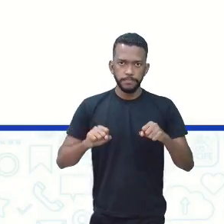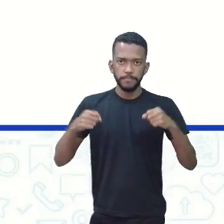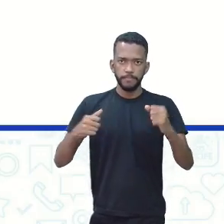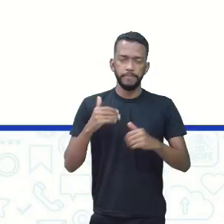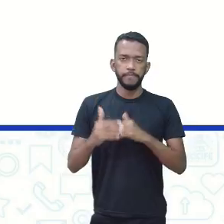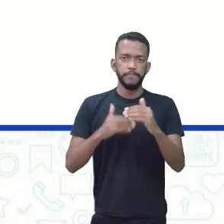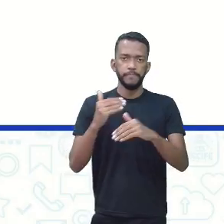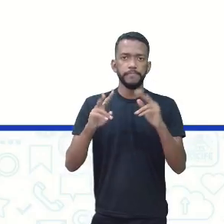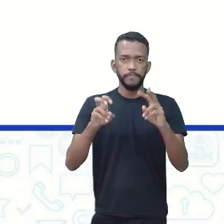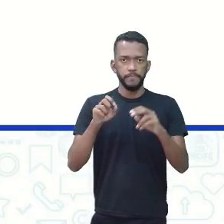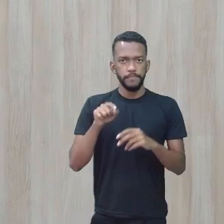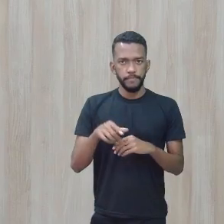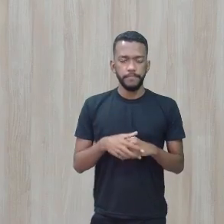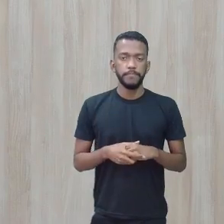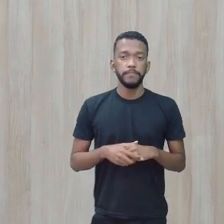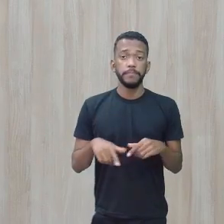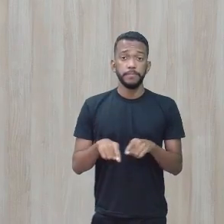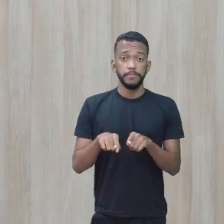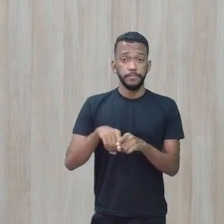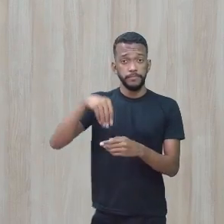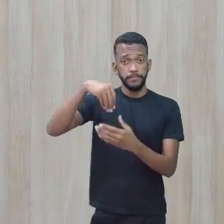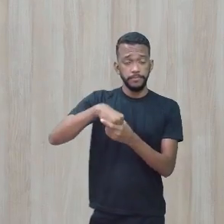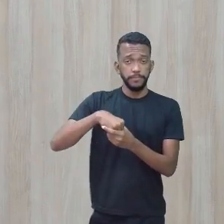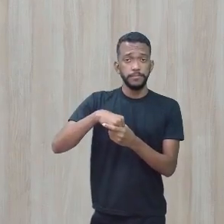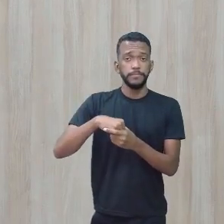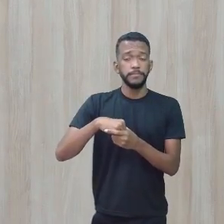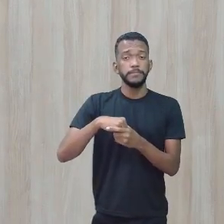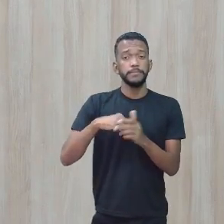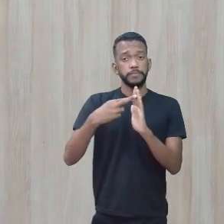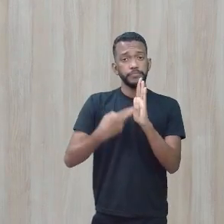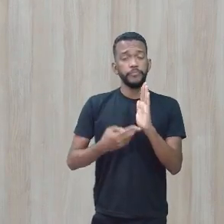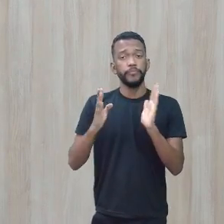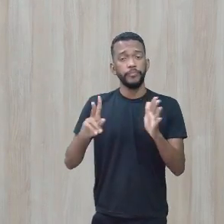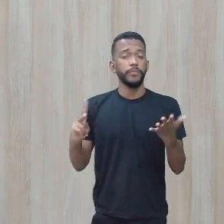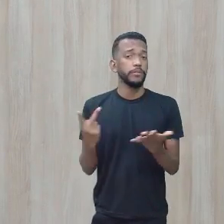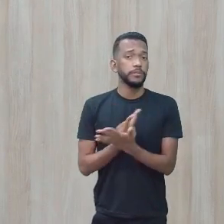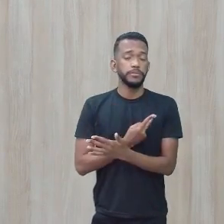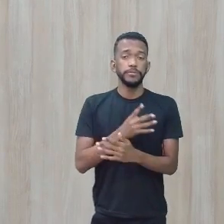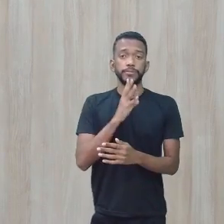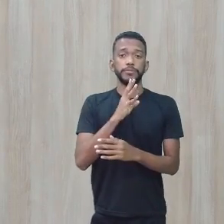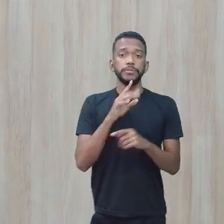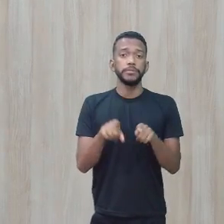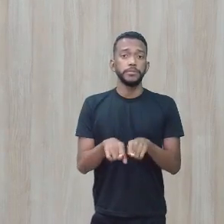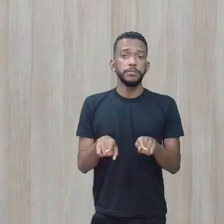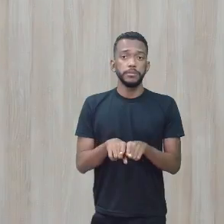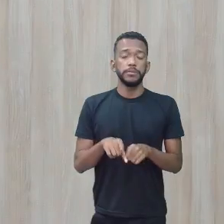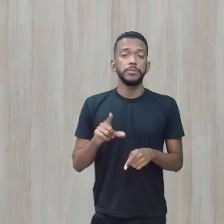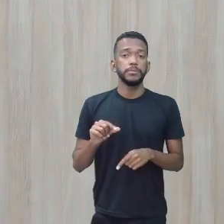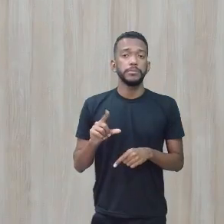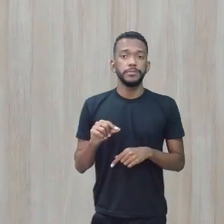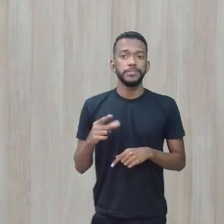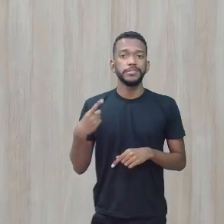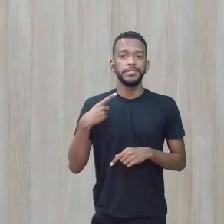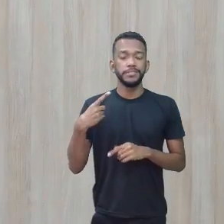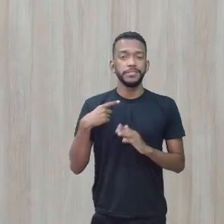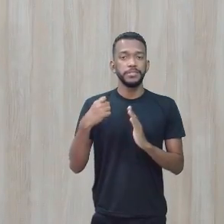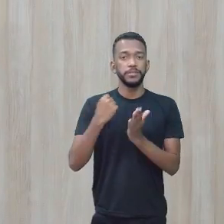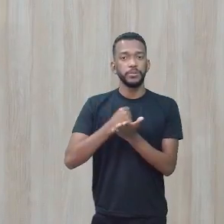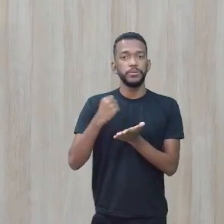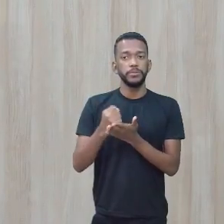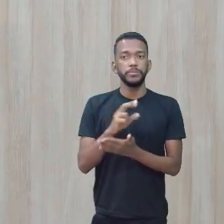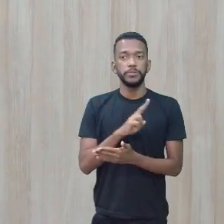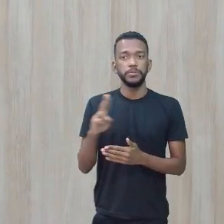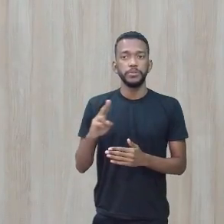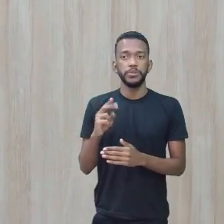essas questões. E dentro, né, desse relatório, que ficou conhecido também como um documento conhecido como o